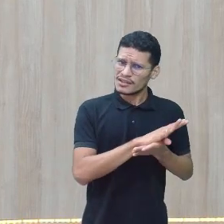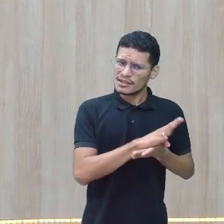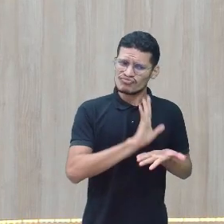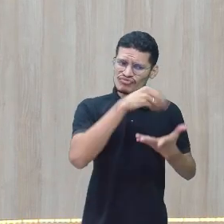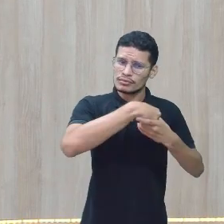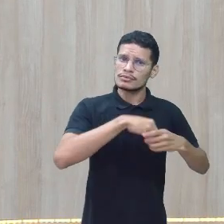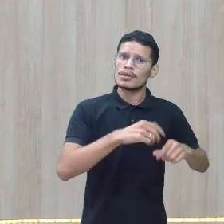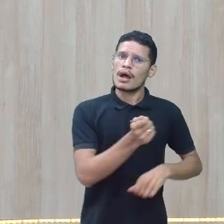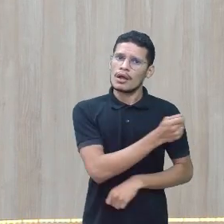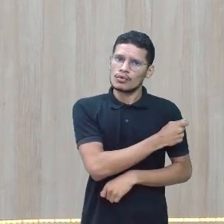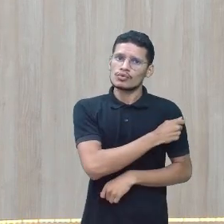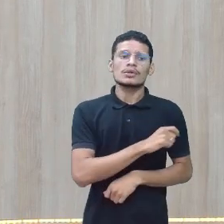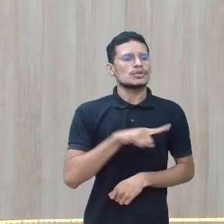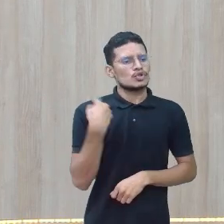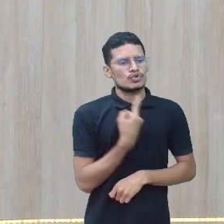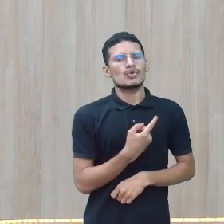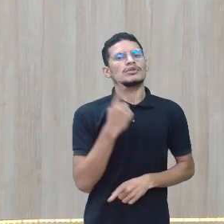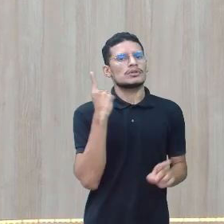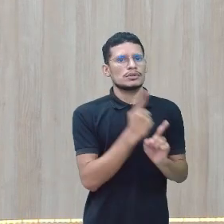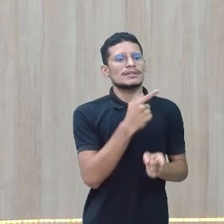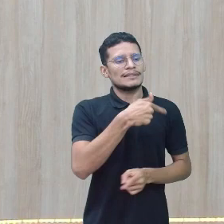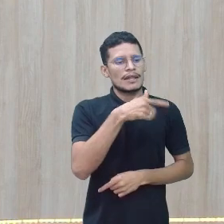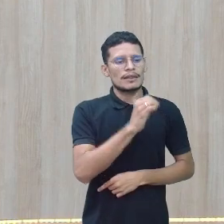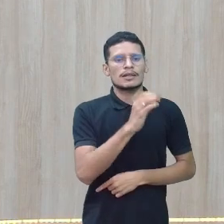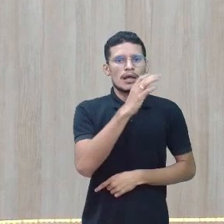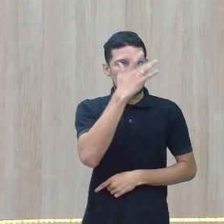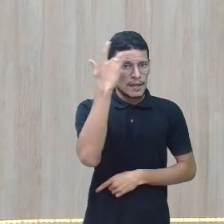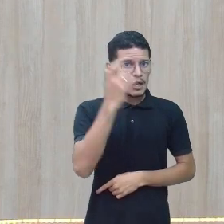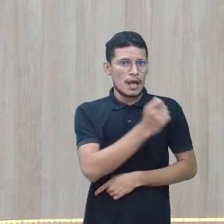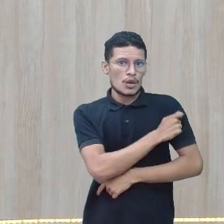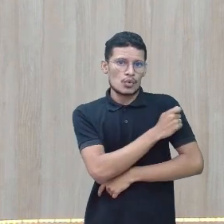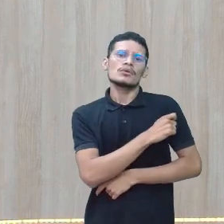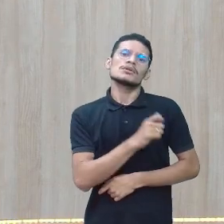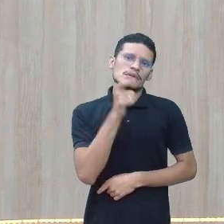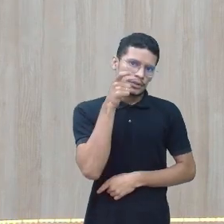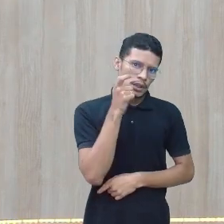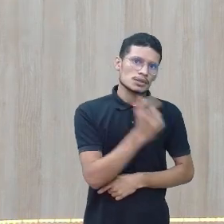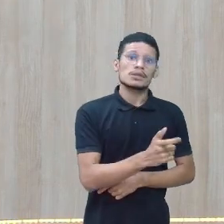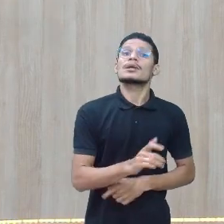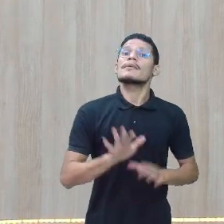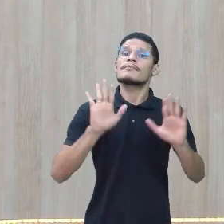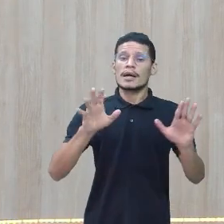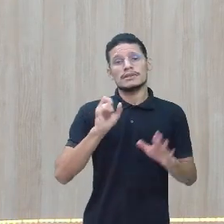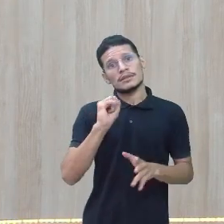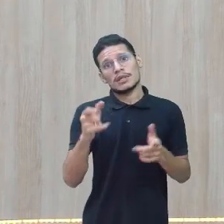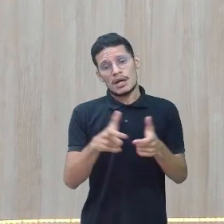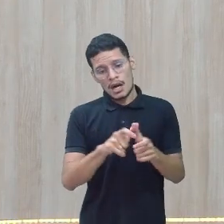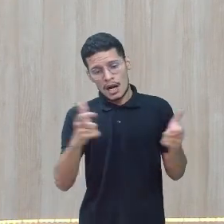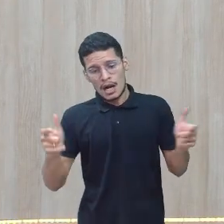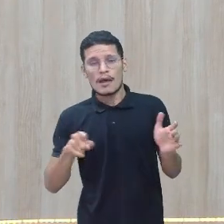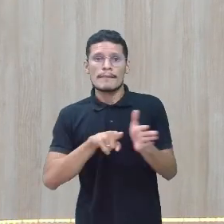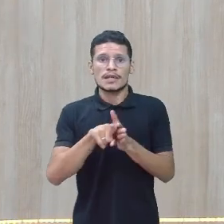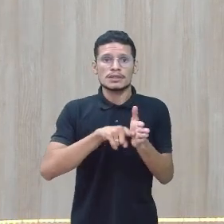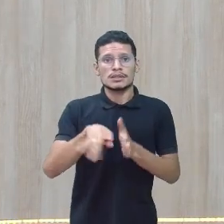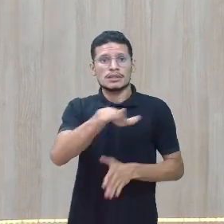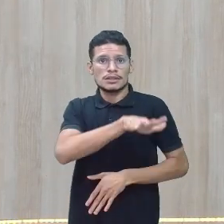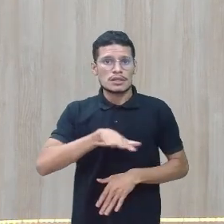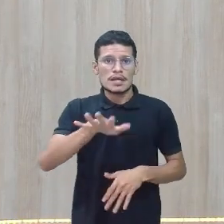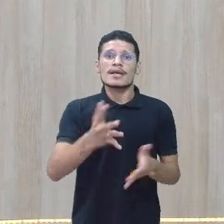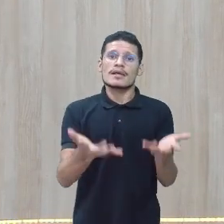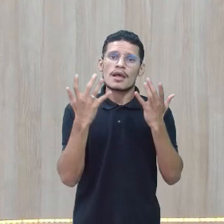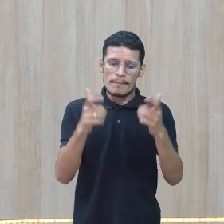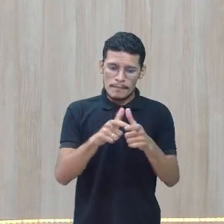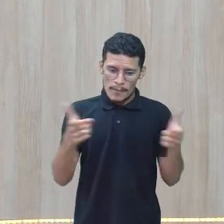alunos. Aí a gente achou 70 uma quantidade interessante. Mas aí se eu for aumentar o campo de visão dessa pesquisa, né, abranger